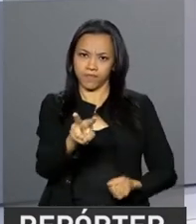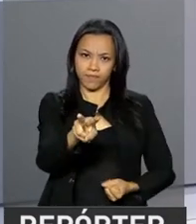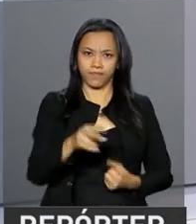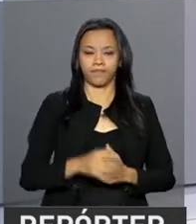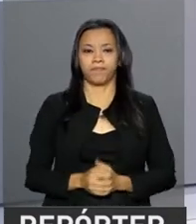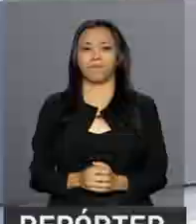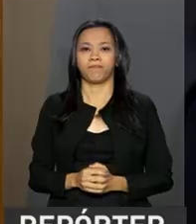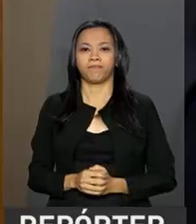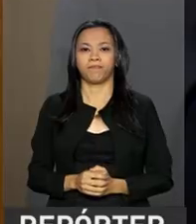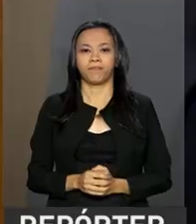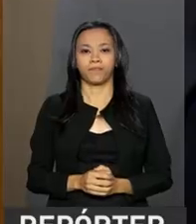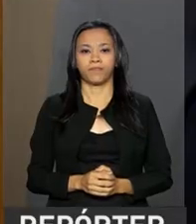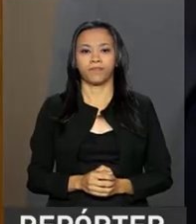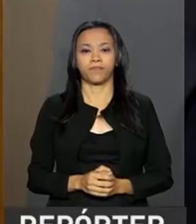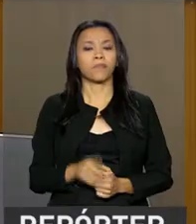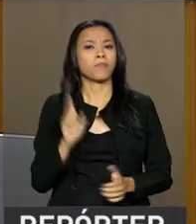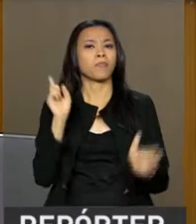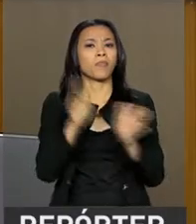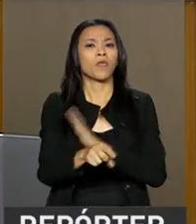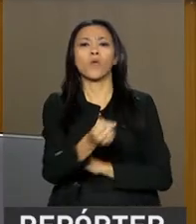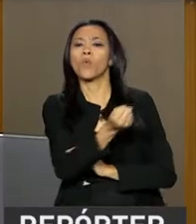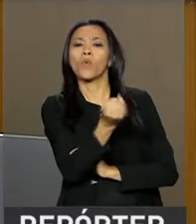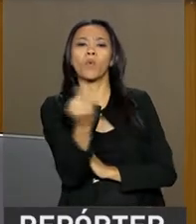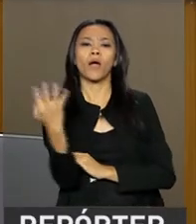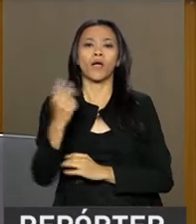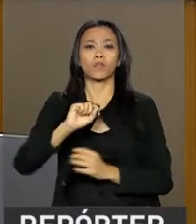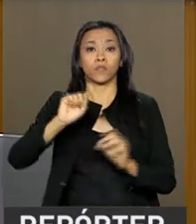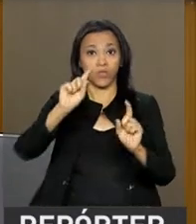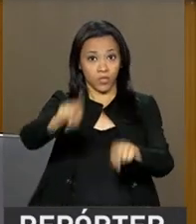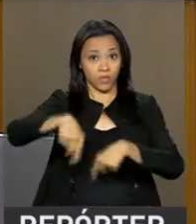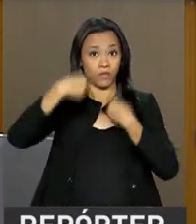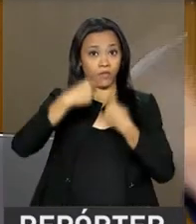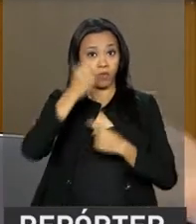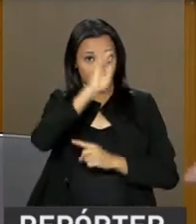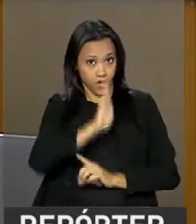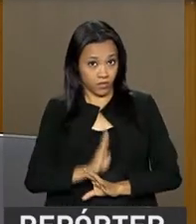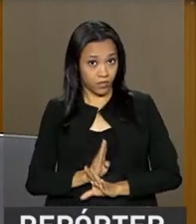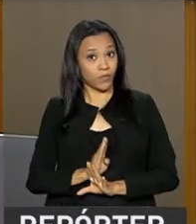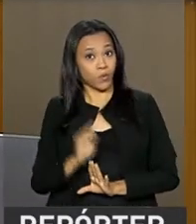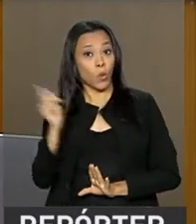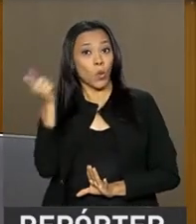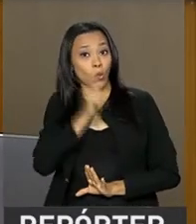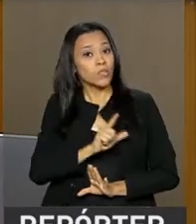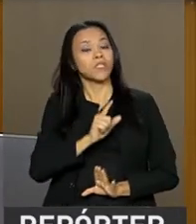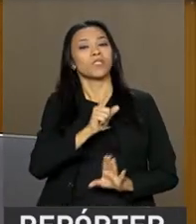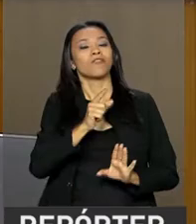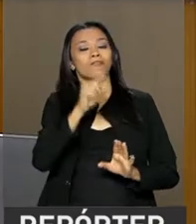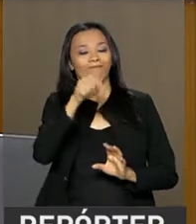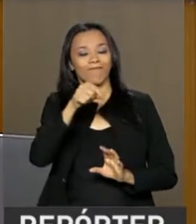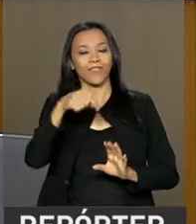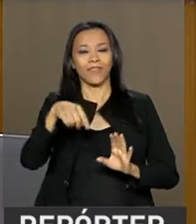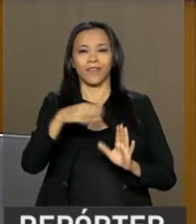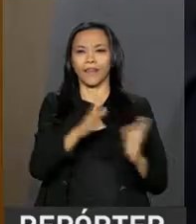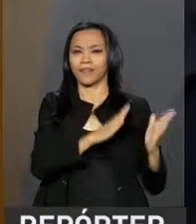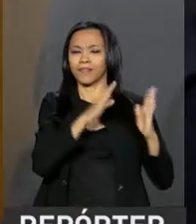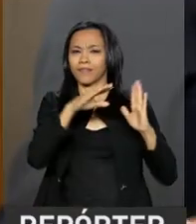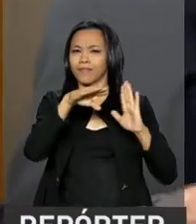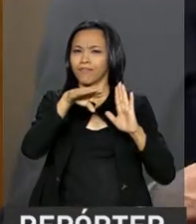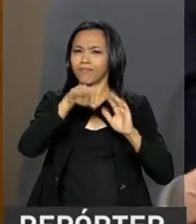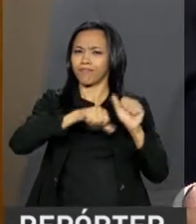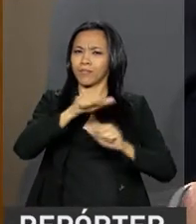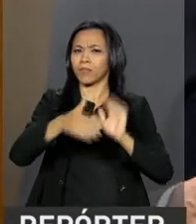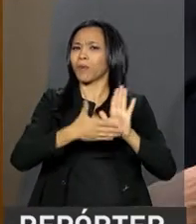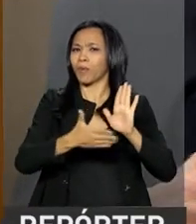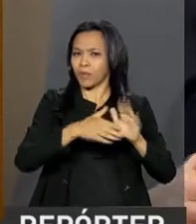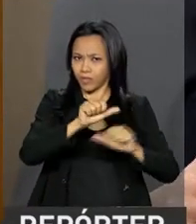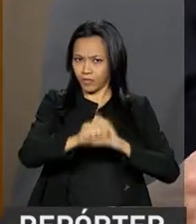entrevista. Quais são os desafios, então, do Brasil daqui para frente, aí vencida essa etapa das reformas, ministro? O desafio é